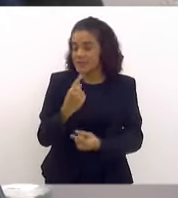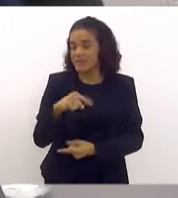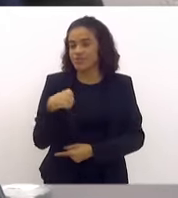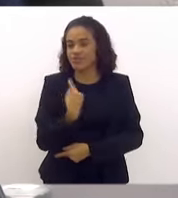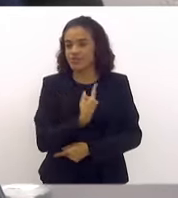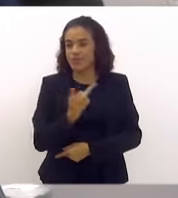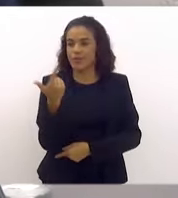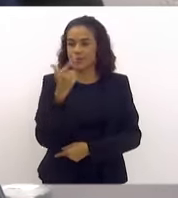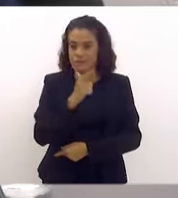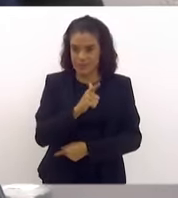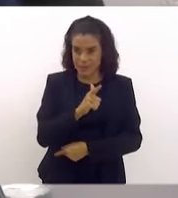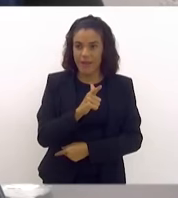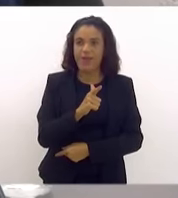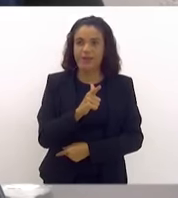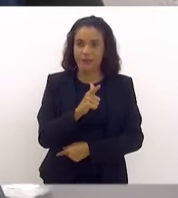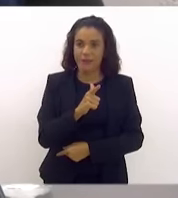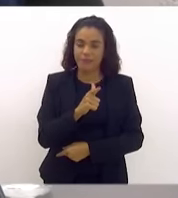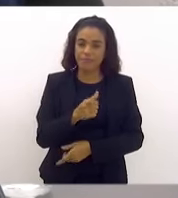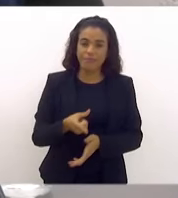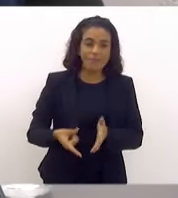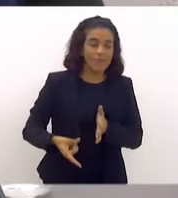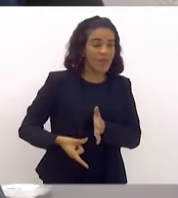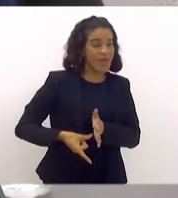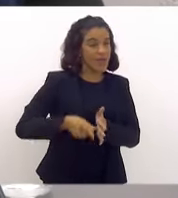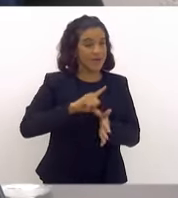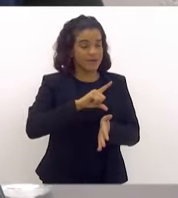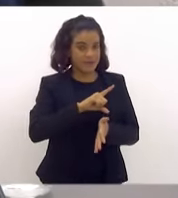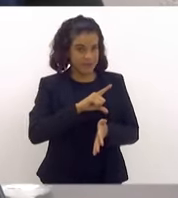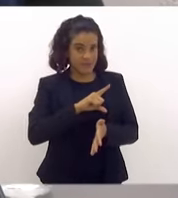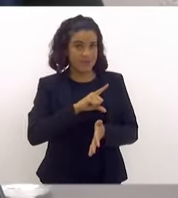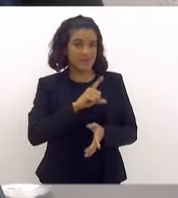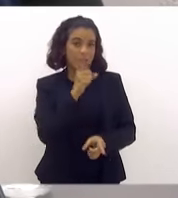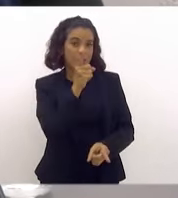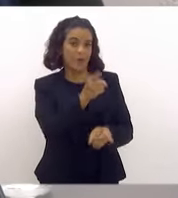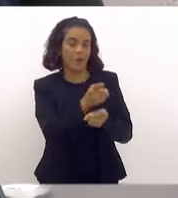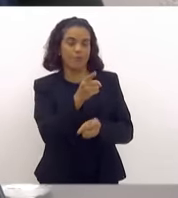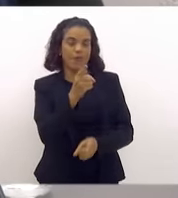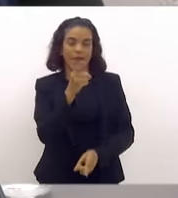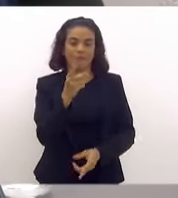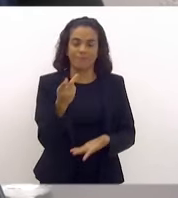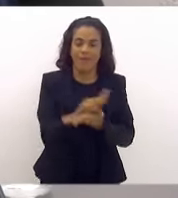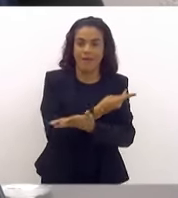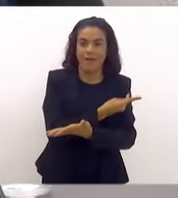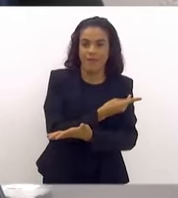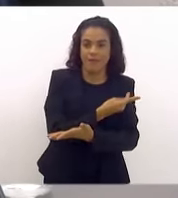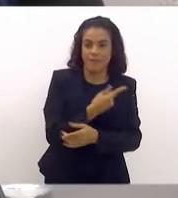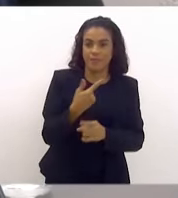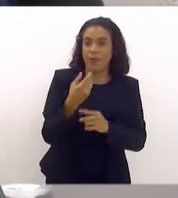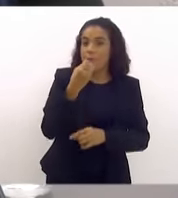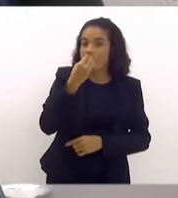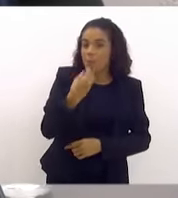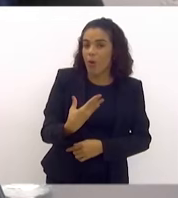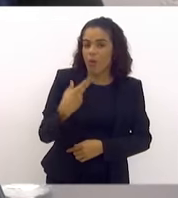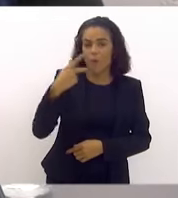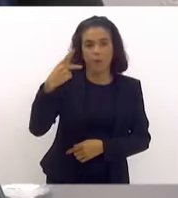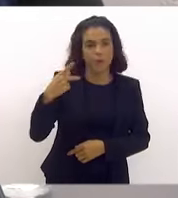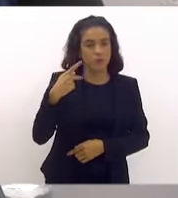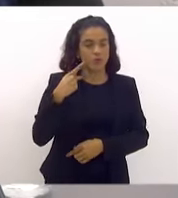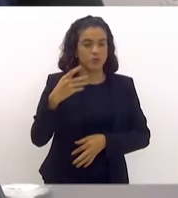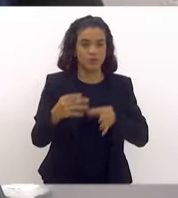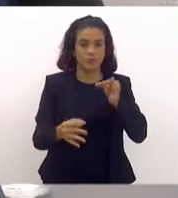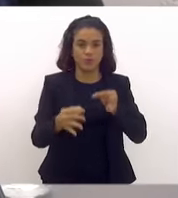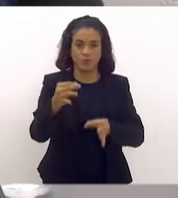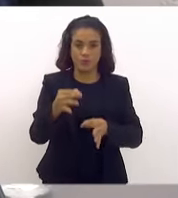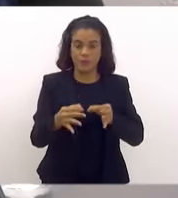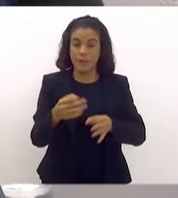consegue antes de qualquer dano maior constatar esses erros porque o bom promotor de justiça ele tem que exigir a